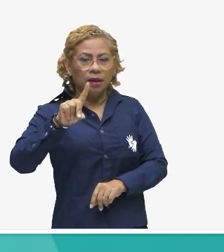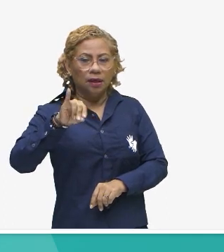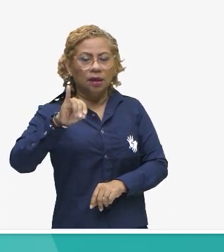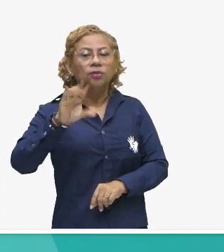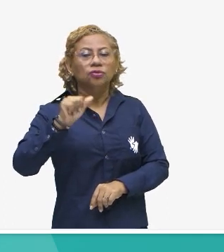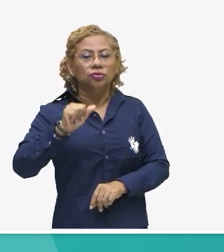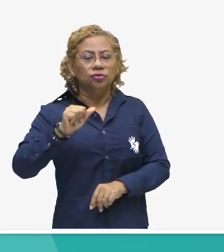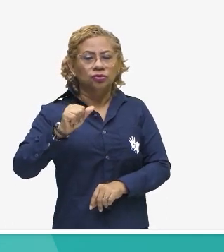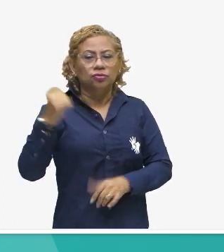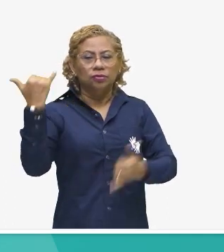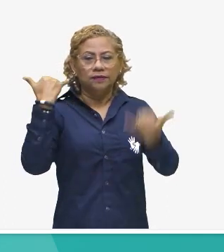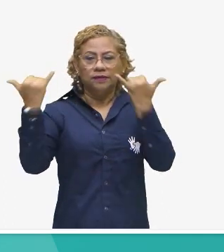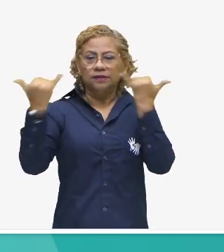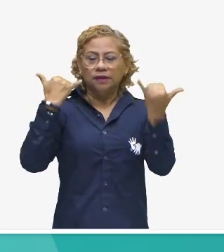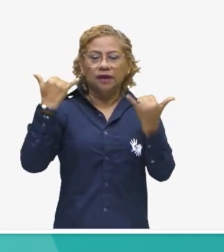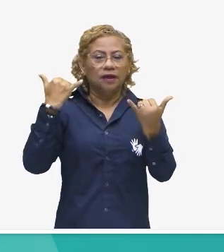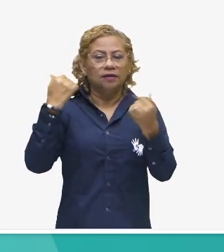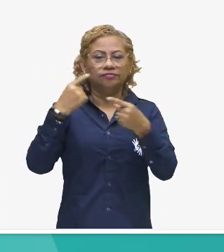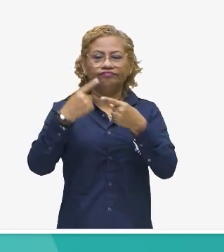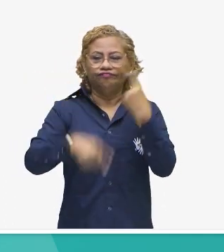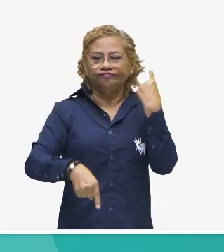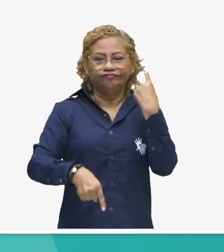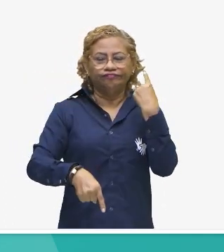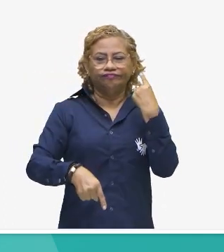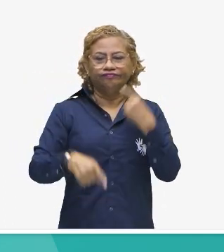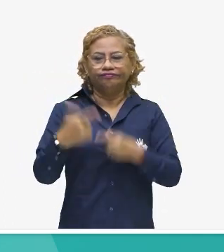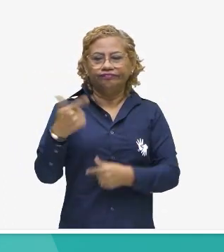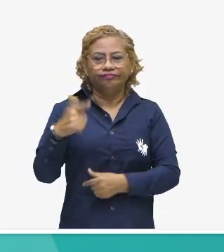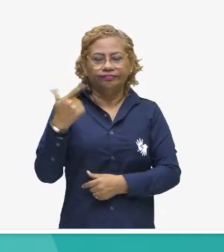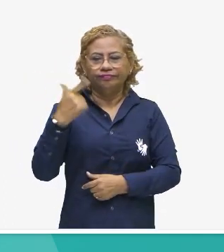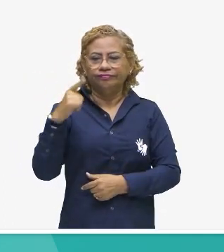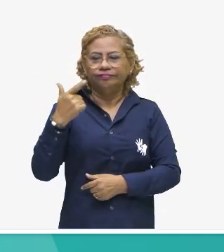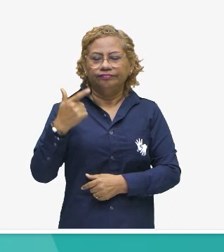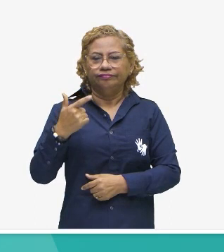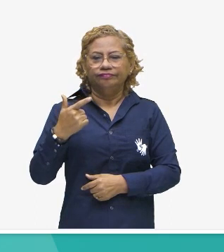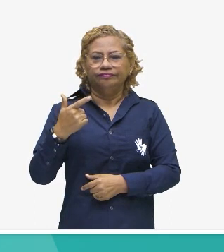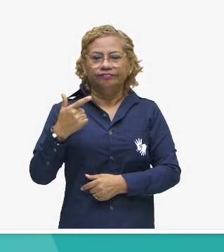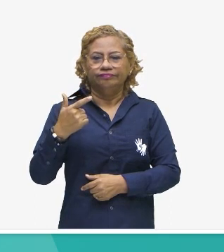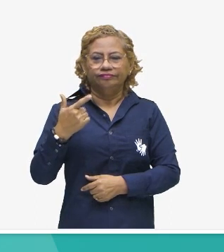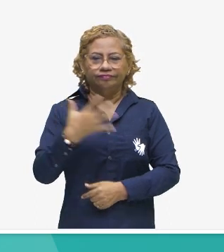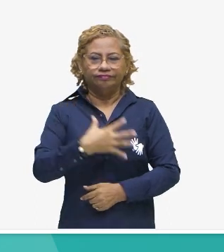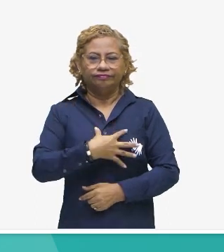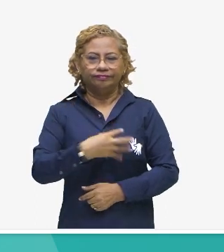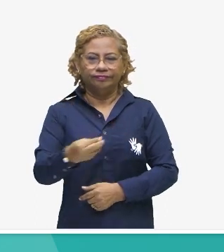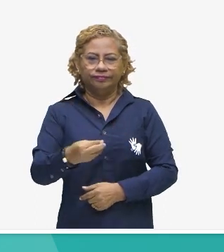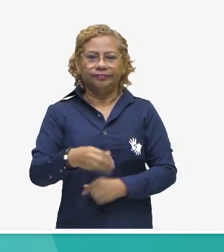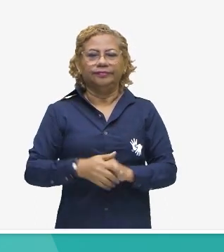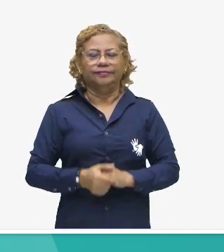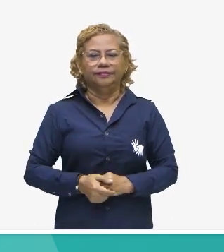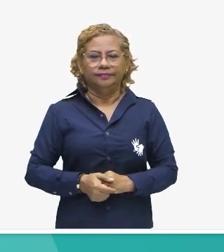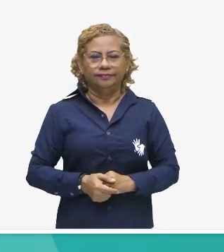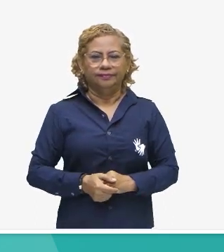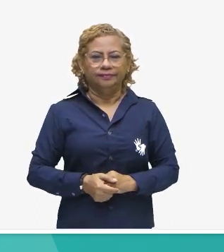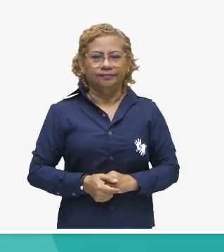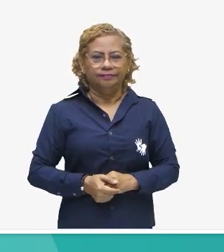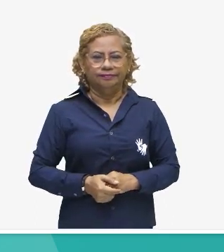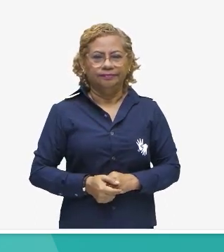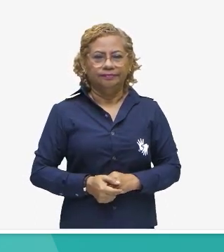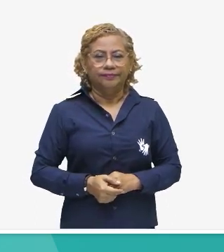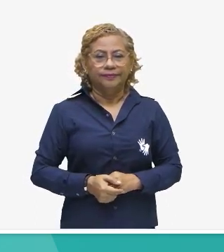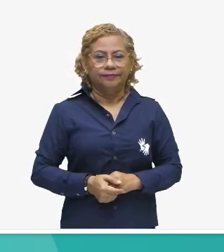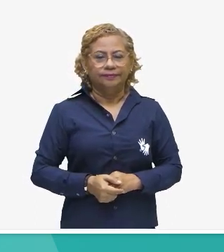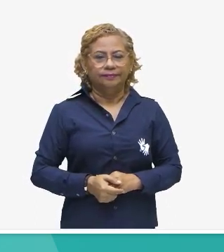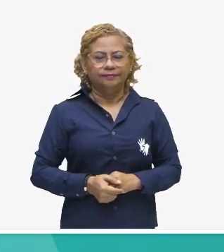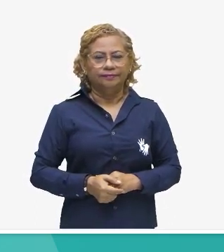filhos. Então, traz a ideia, olha, poderia ter uma relação